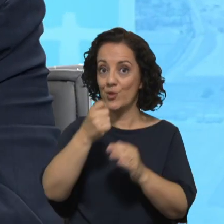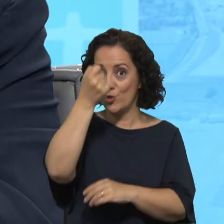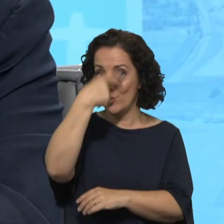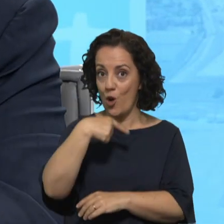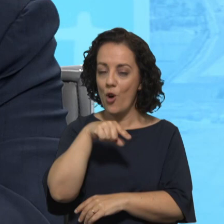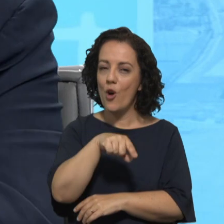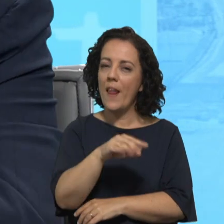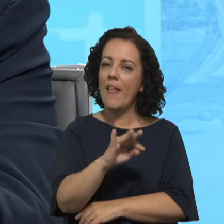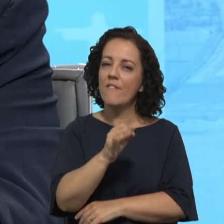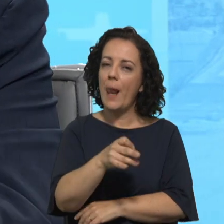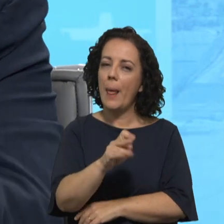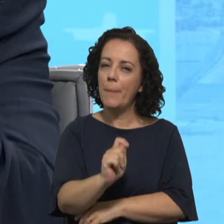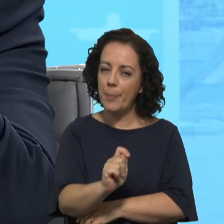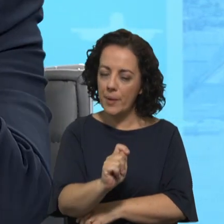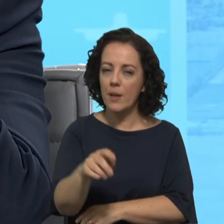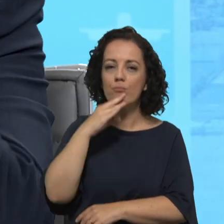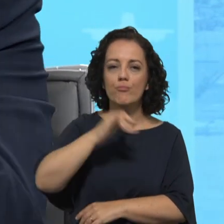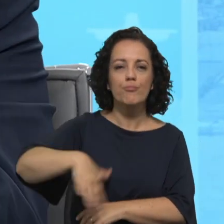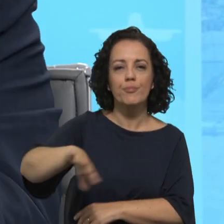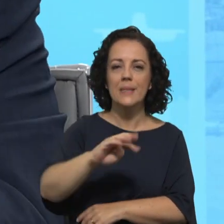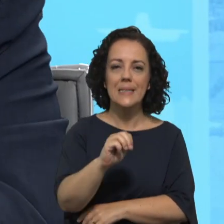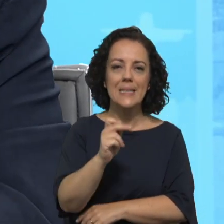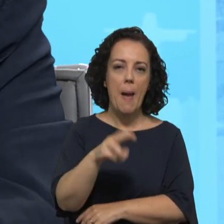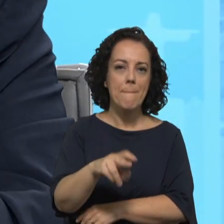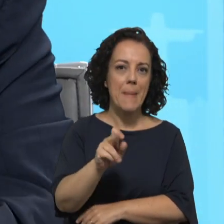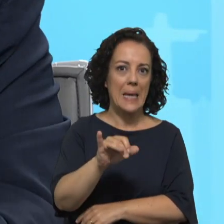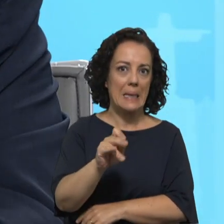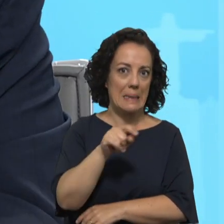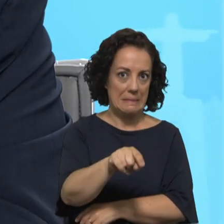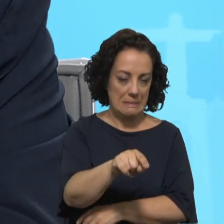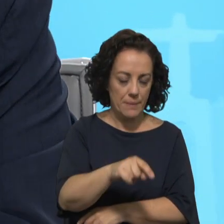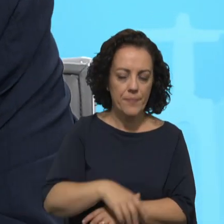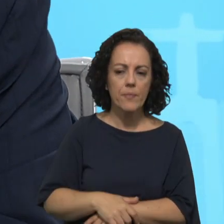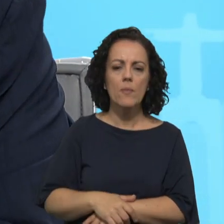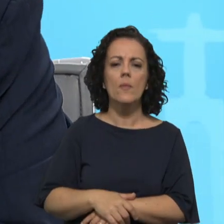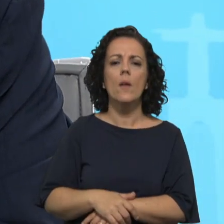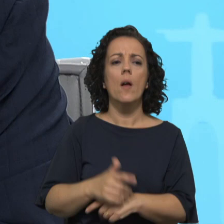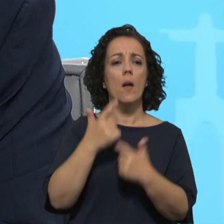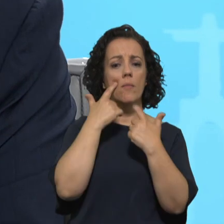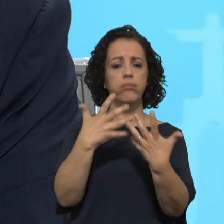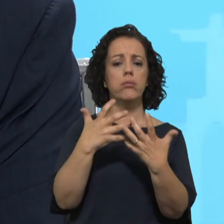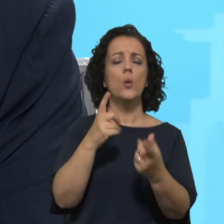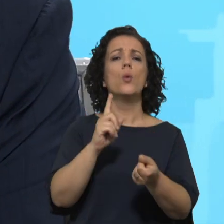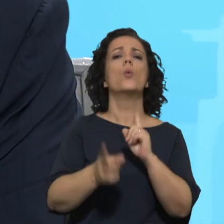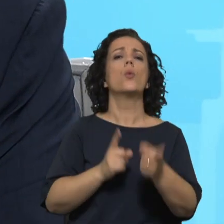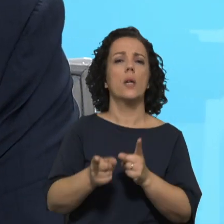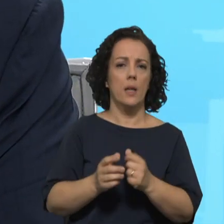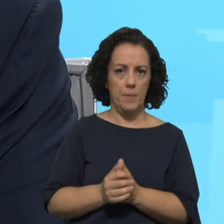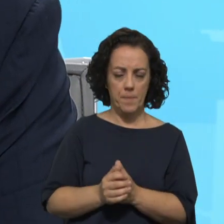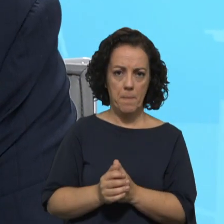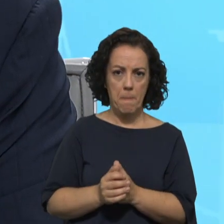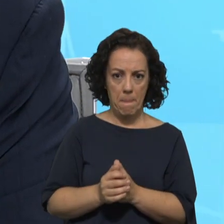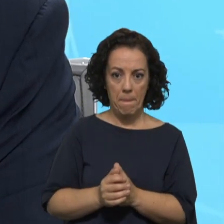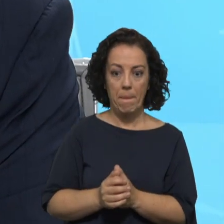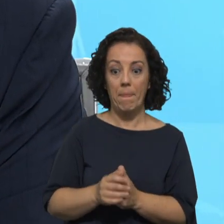Filipe, na Samaria. O que é que temos aqui? Temos justamente isso, é que na